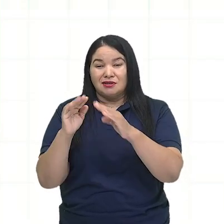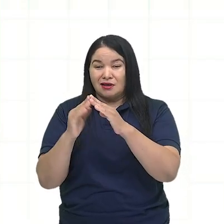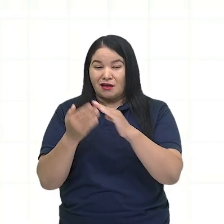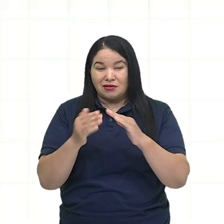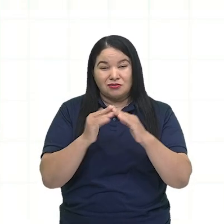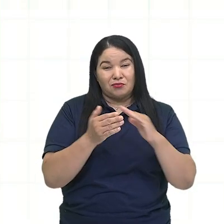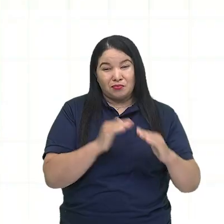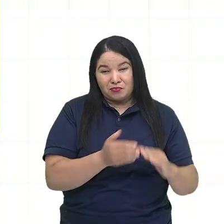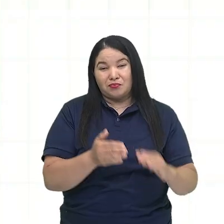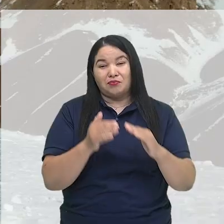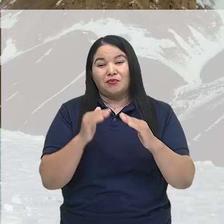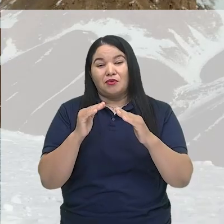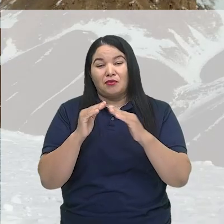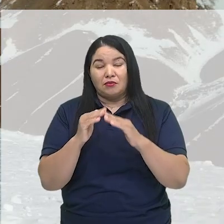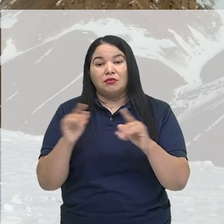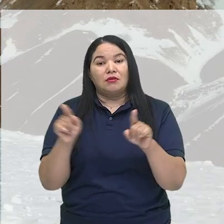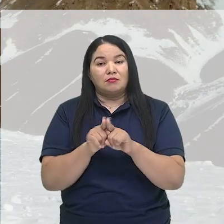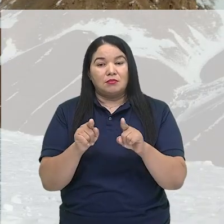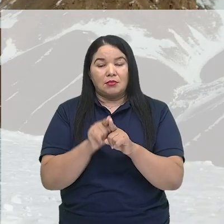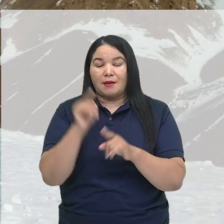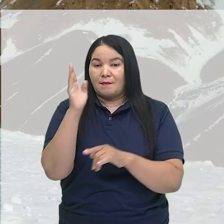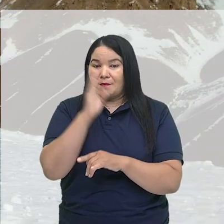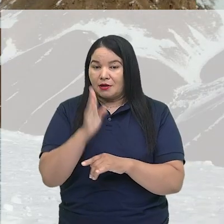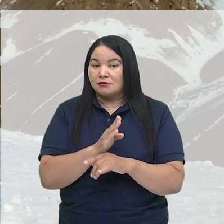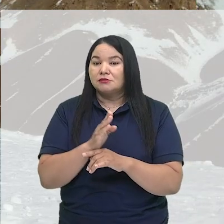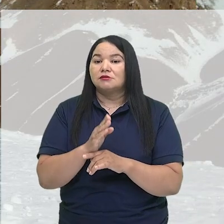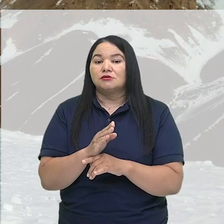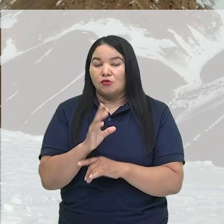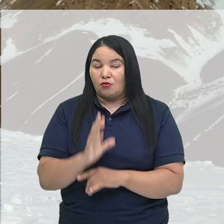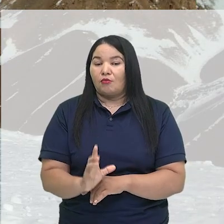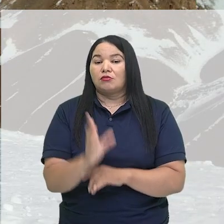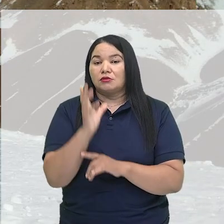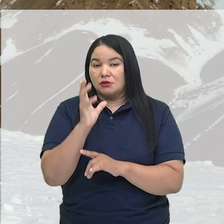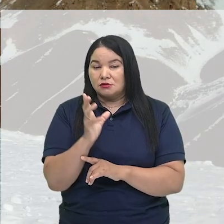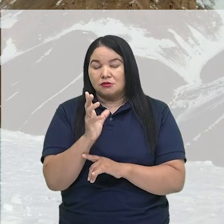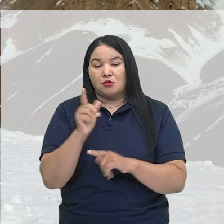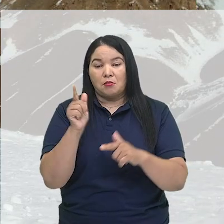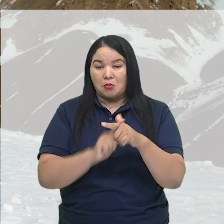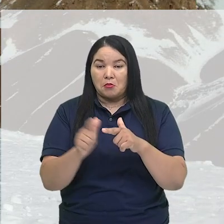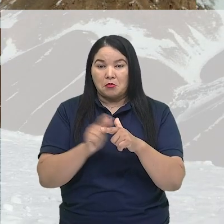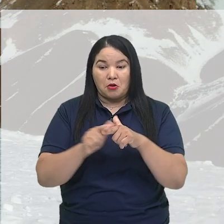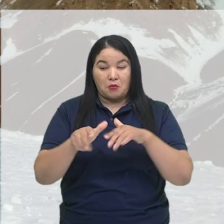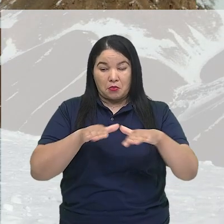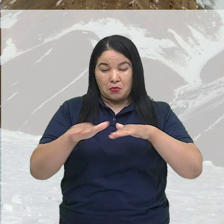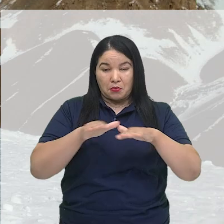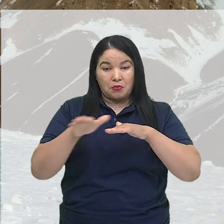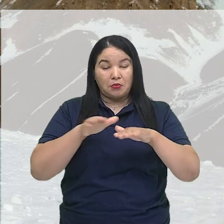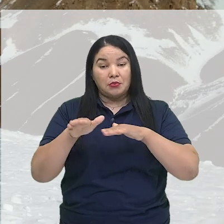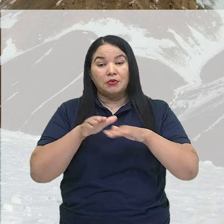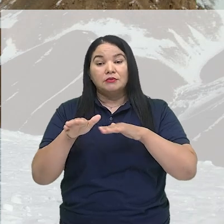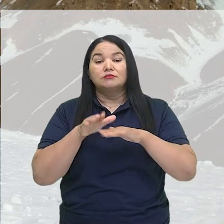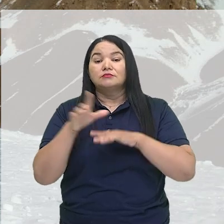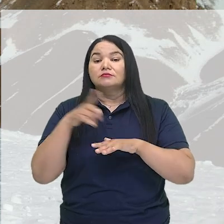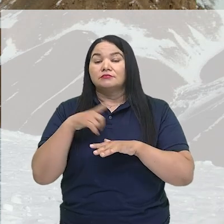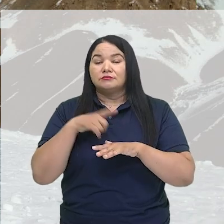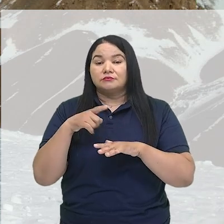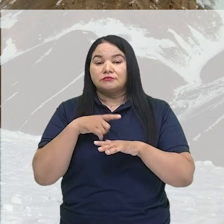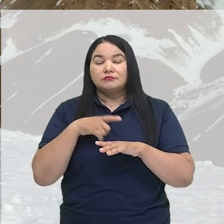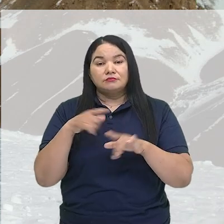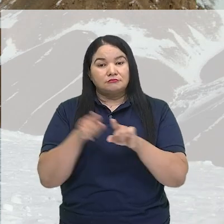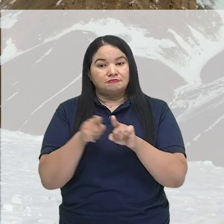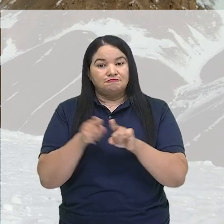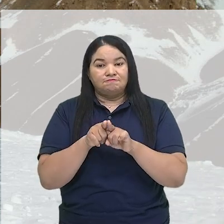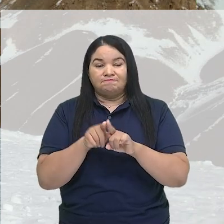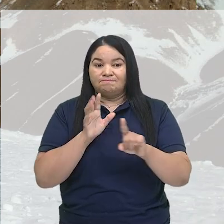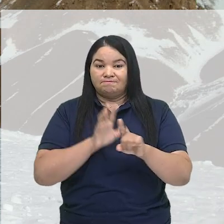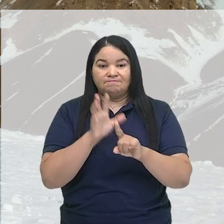terremoto. Mas no Brasil também tivemos casos assim de terremotos que tiveram ali uma grande influência na